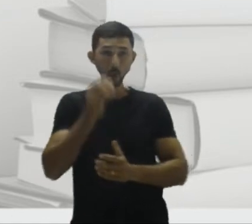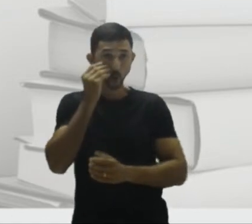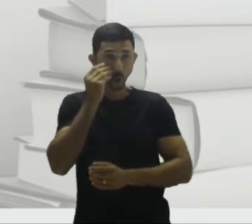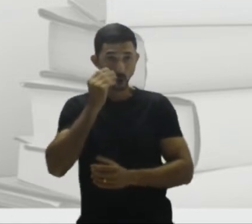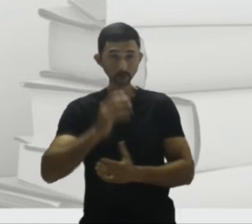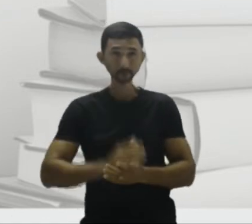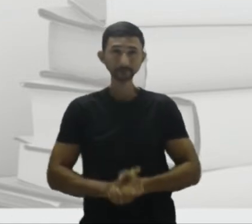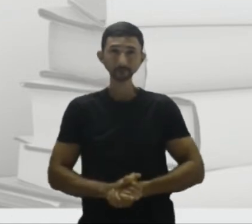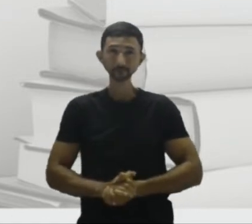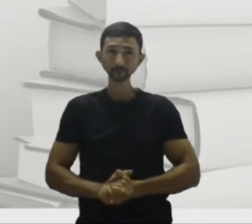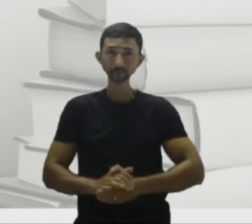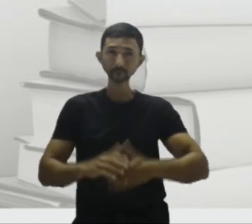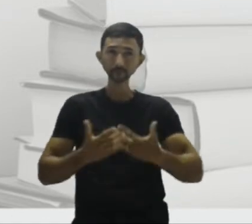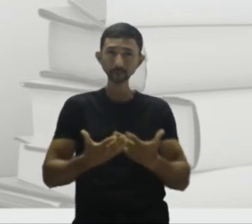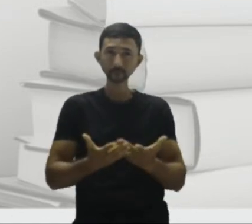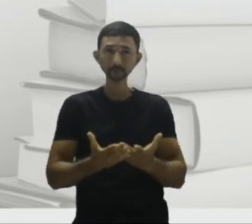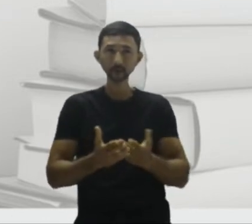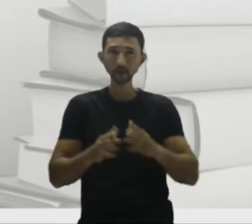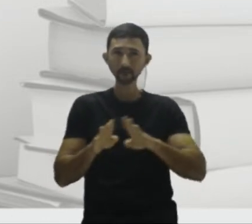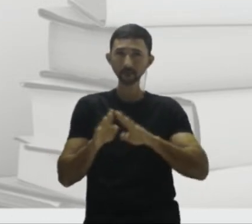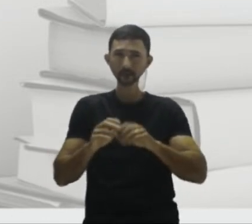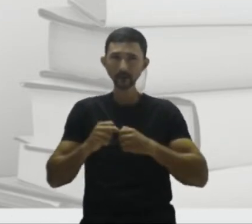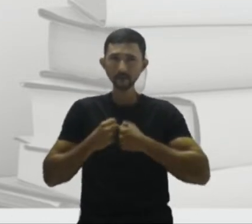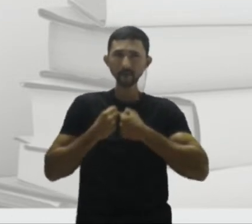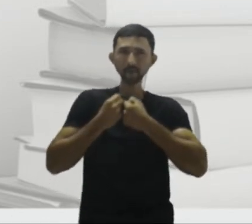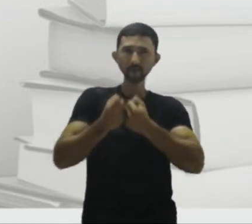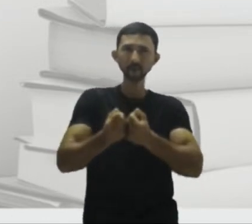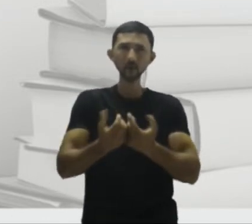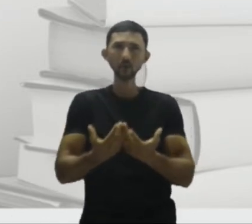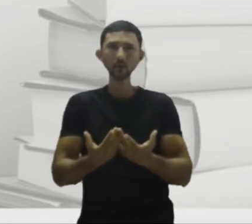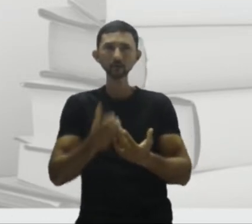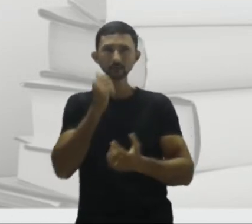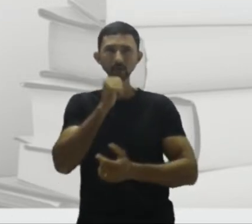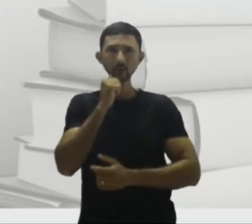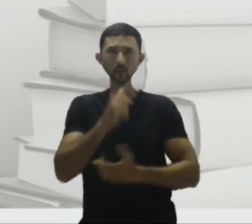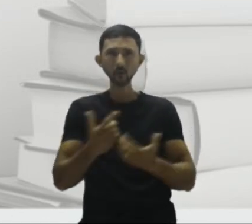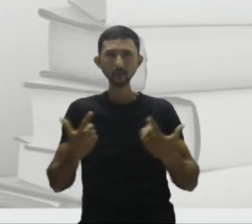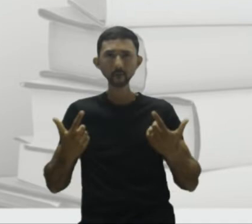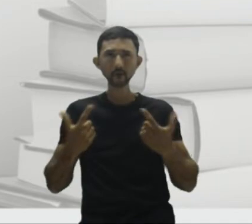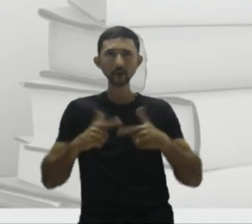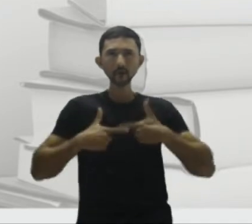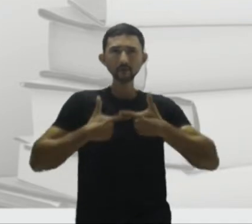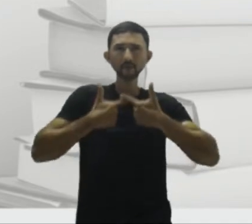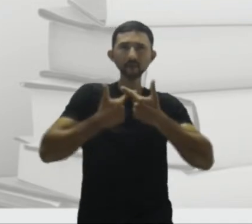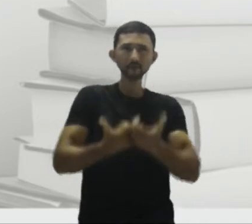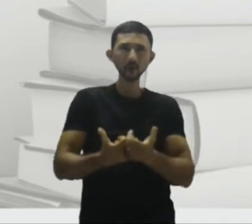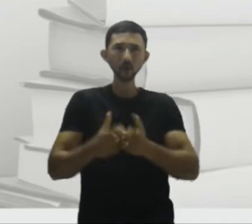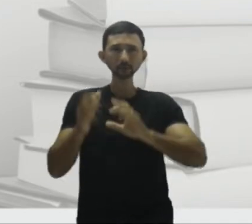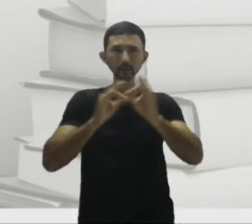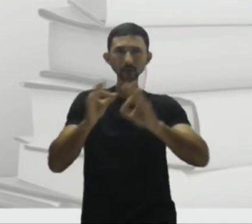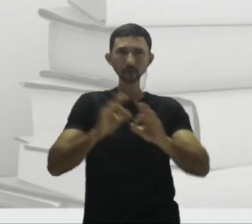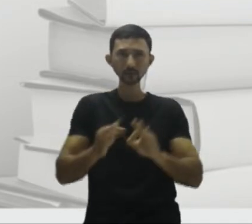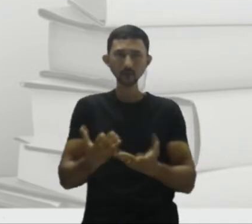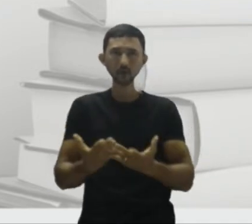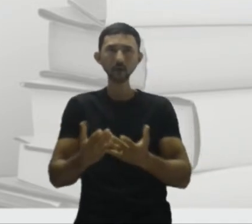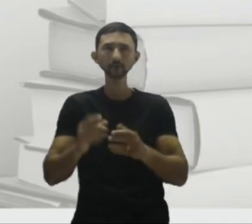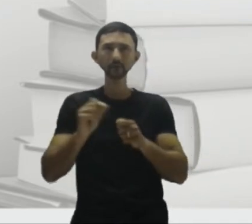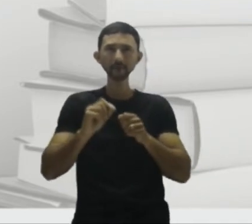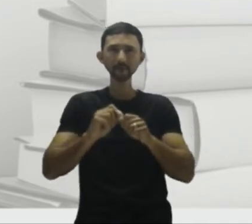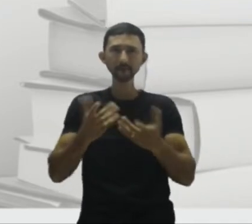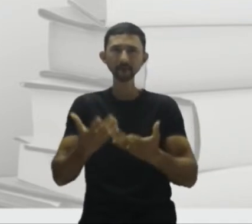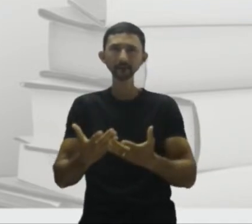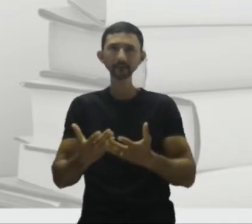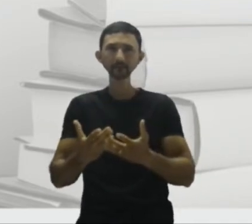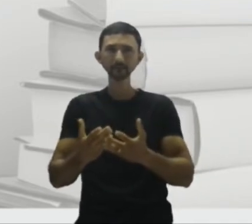diz. Entanto, igual a Marte, avança Aquiles de elmo a lutar, e a destra o lenho ingente, o